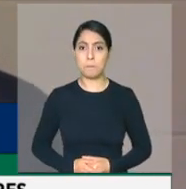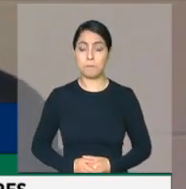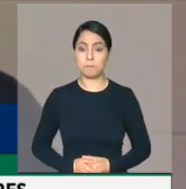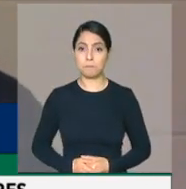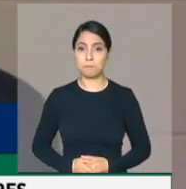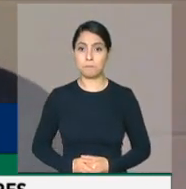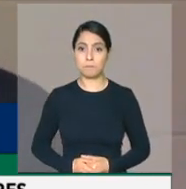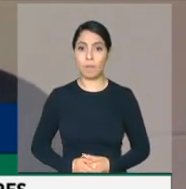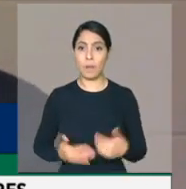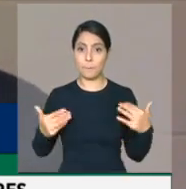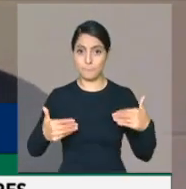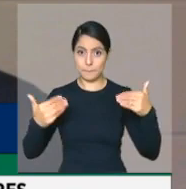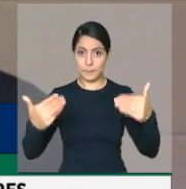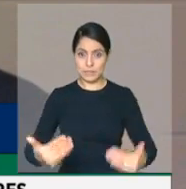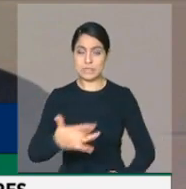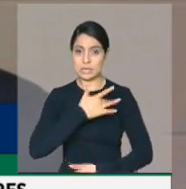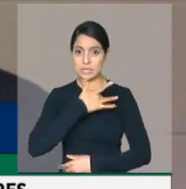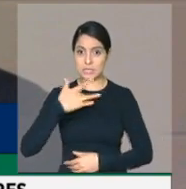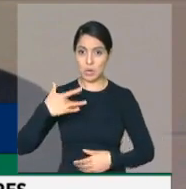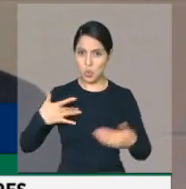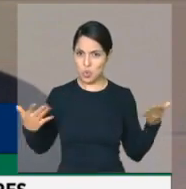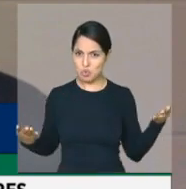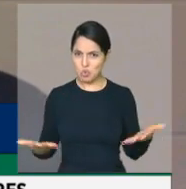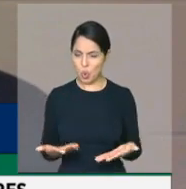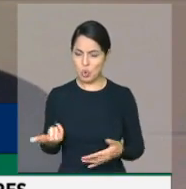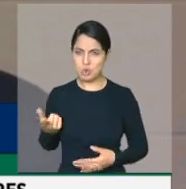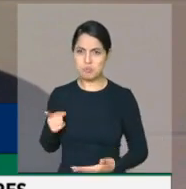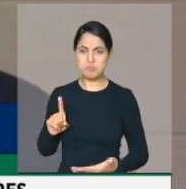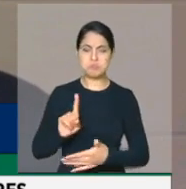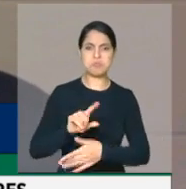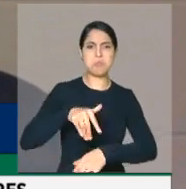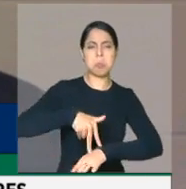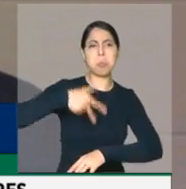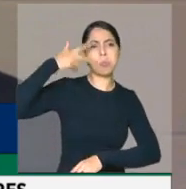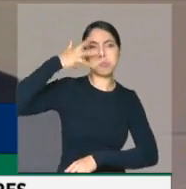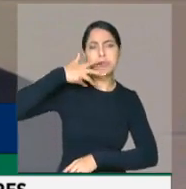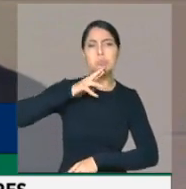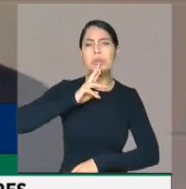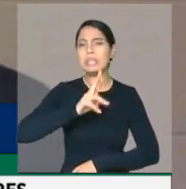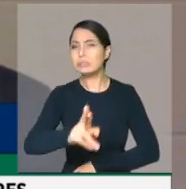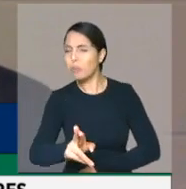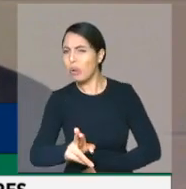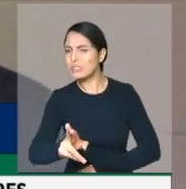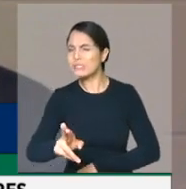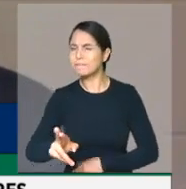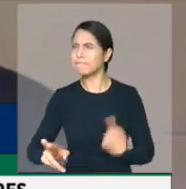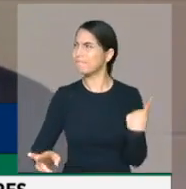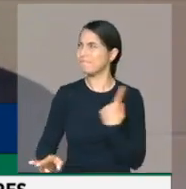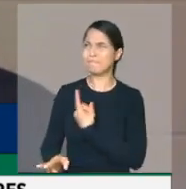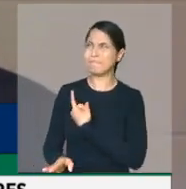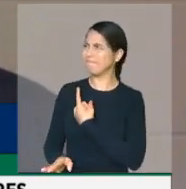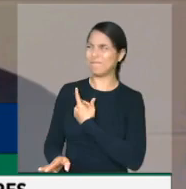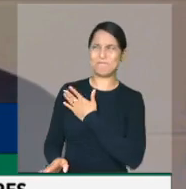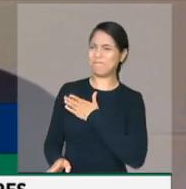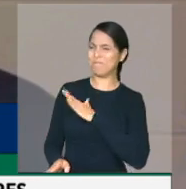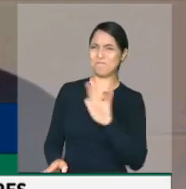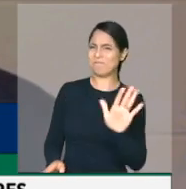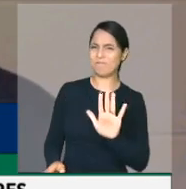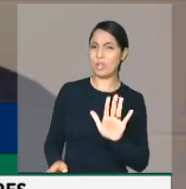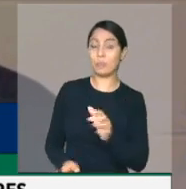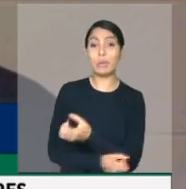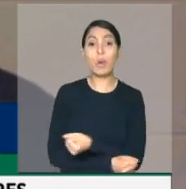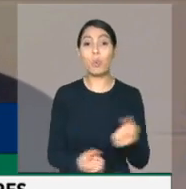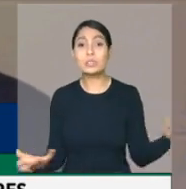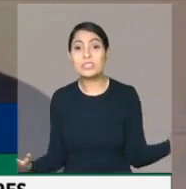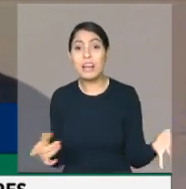hoje, através da presença do seu ministro, dar uma resposta satisfatória ao baixíssimo número de testes, que